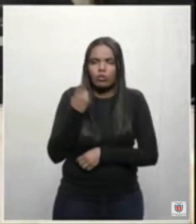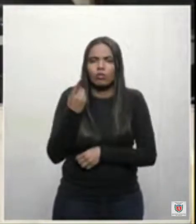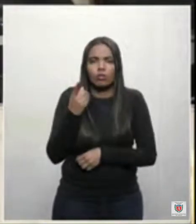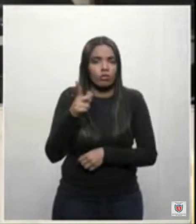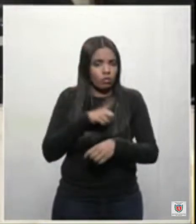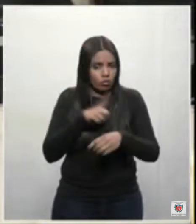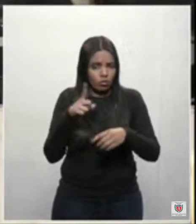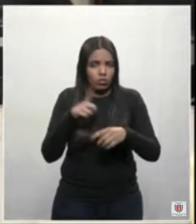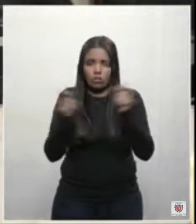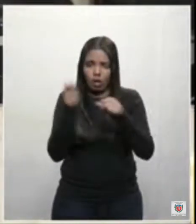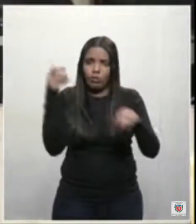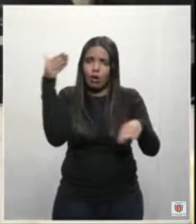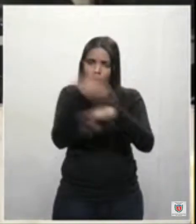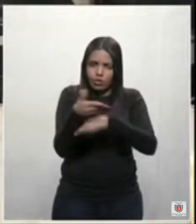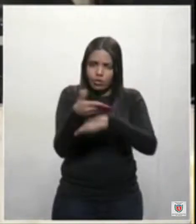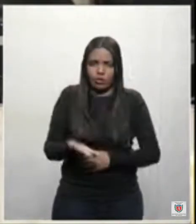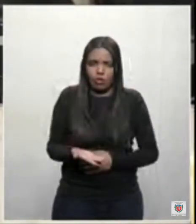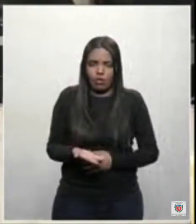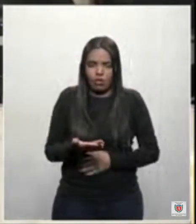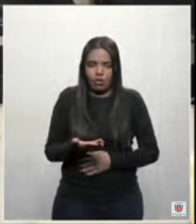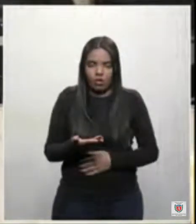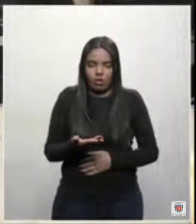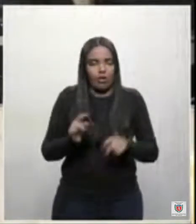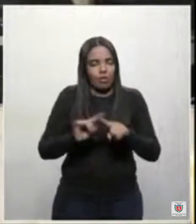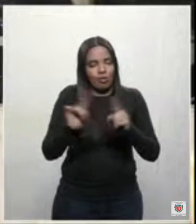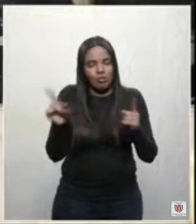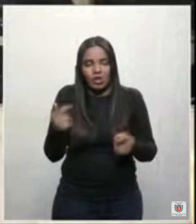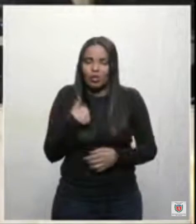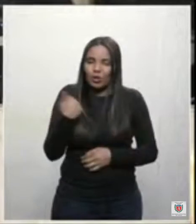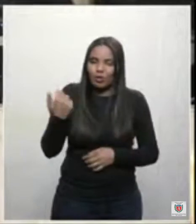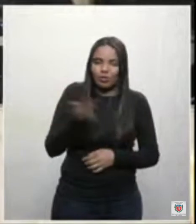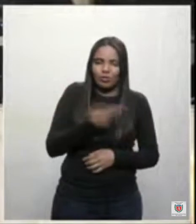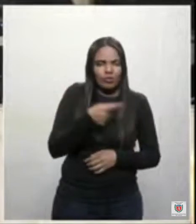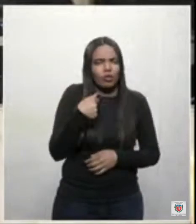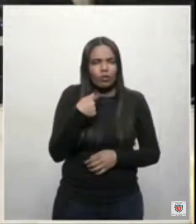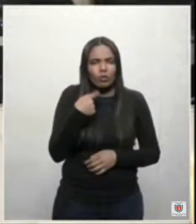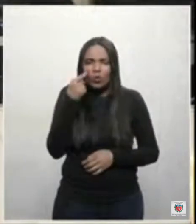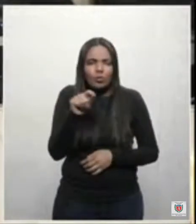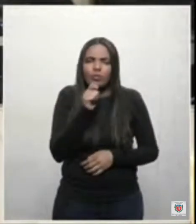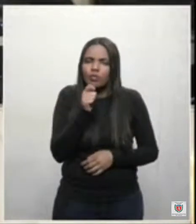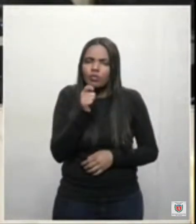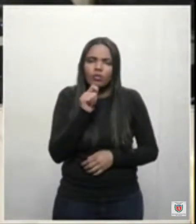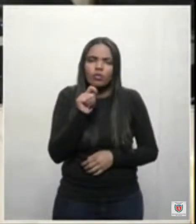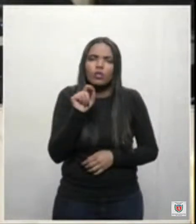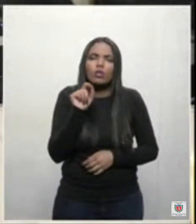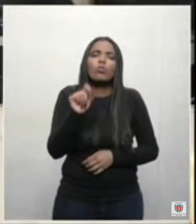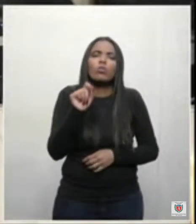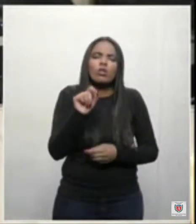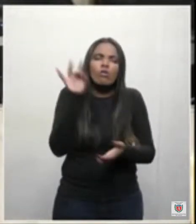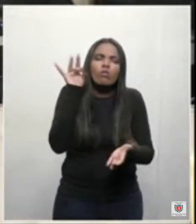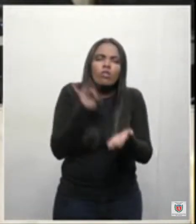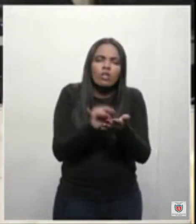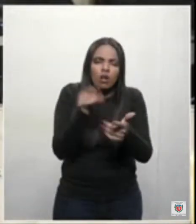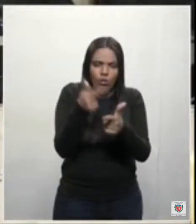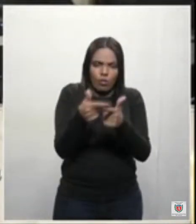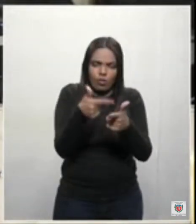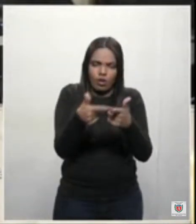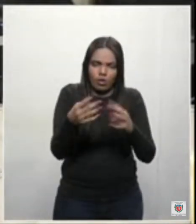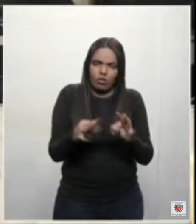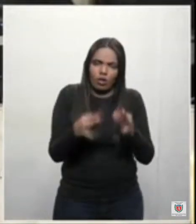login para entrar com determinada senha. E o que a gente não identificou ainda é o seguinte, qual é realmente o problema tecnológico